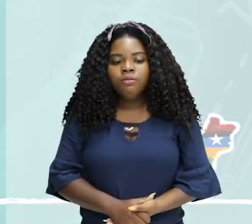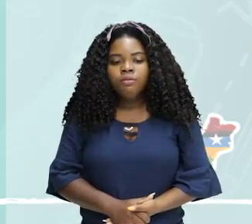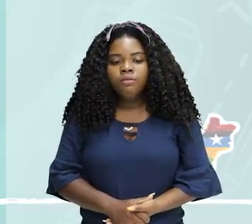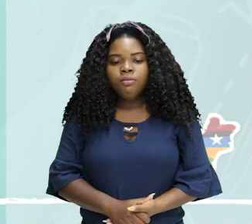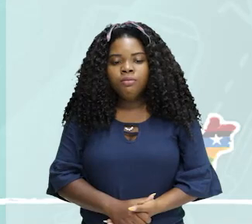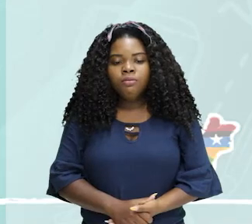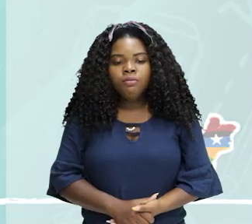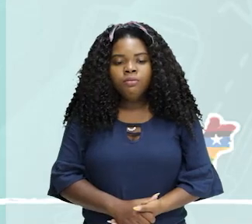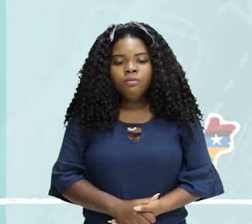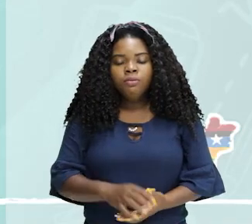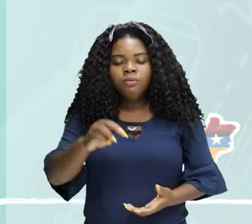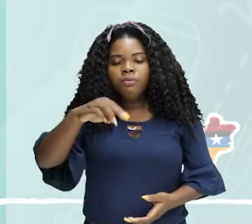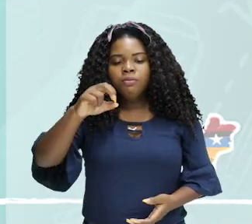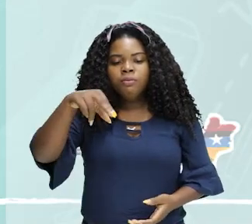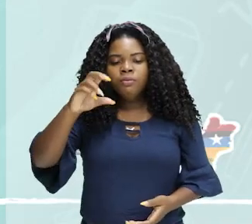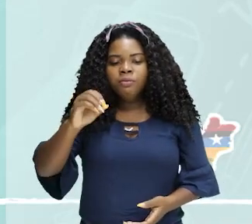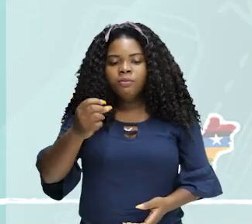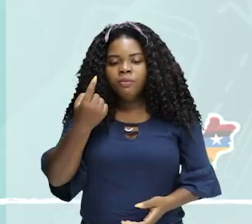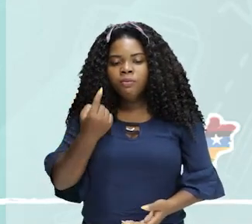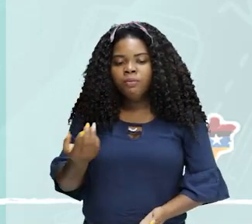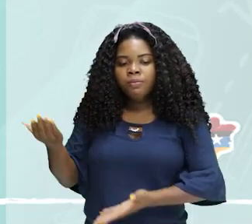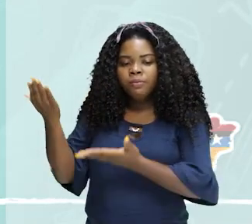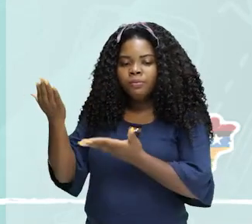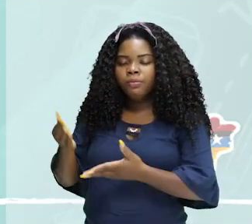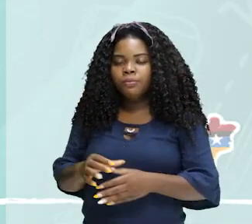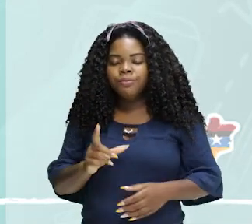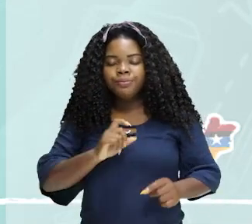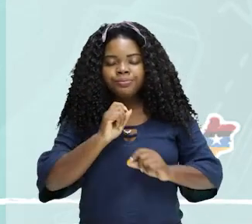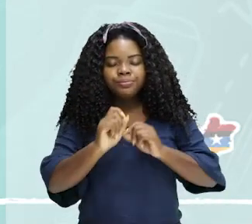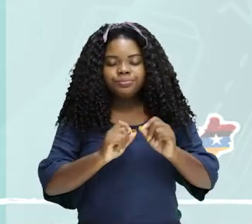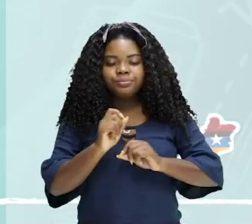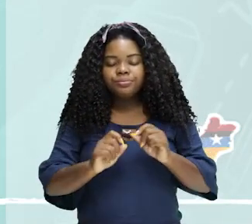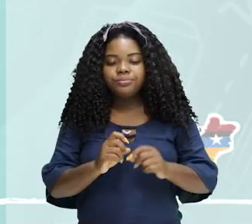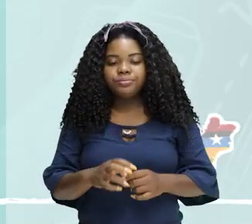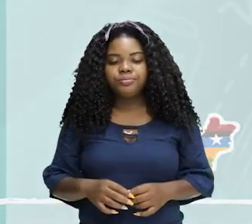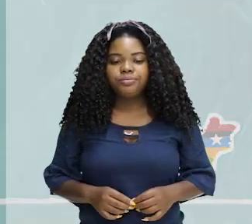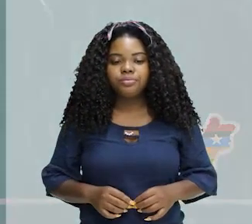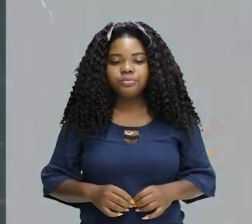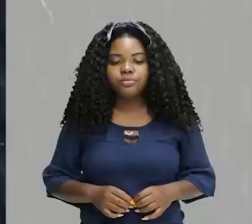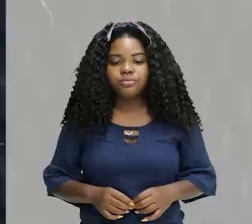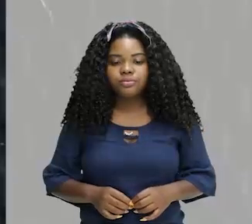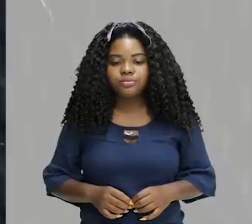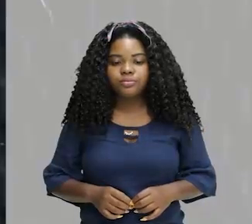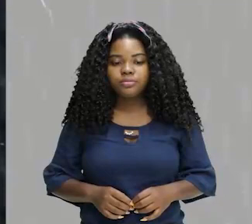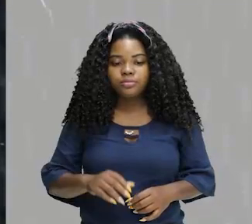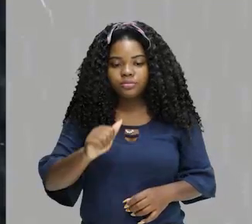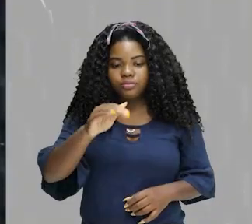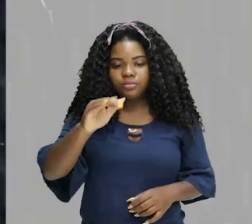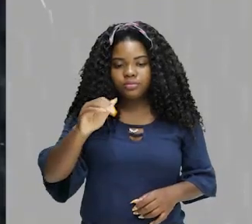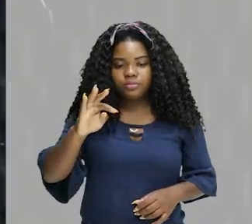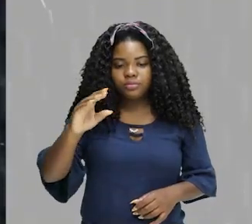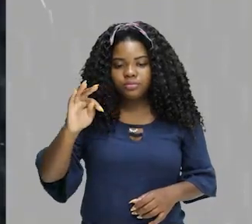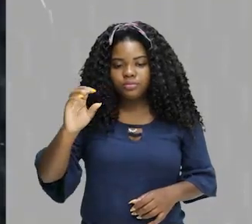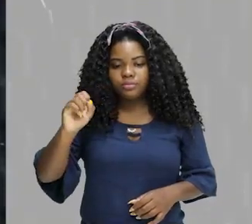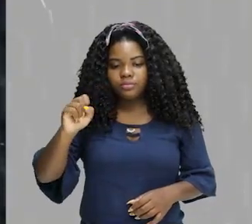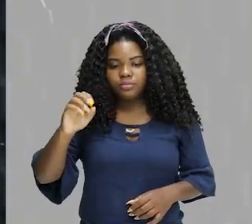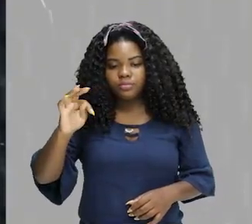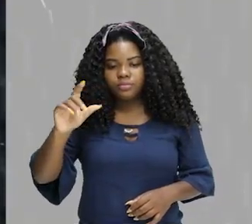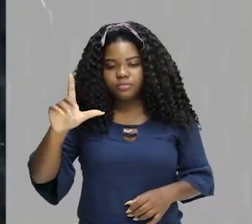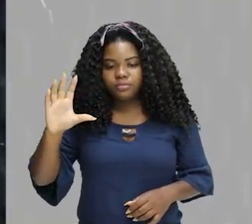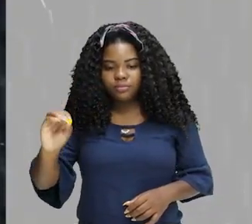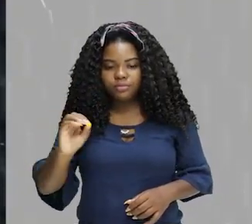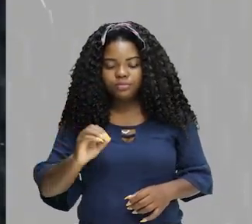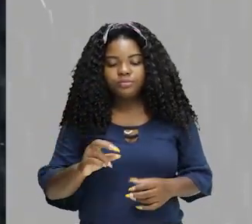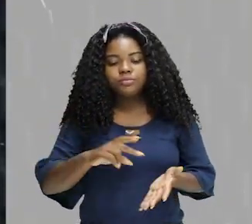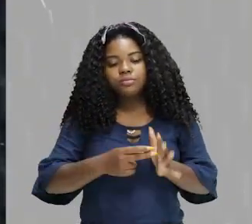vascular. Nas monocotiledôneas, nós vamos ter o tipo aqui de atactostelo. O que isso quer